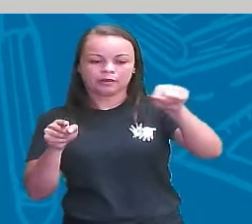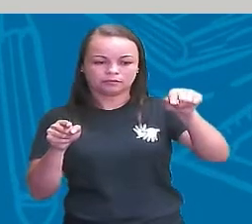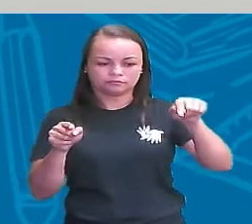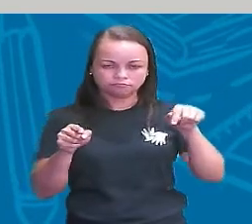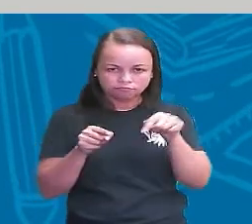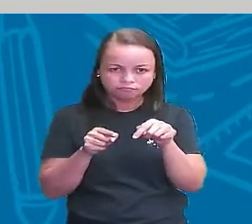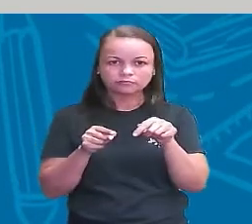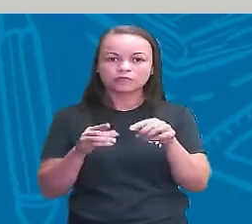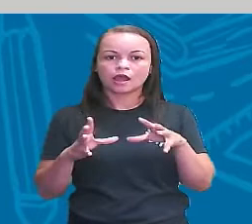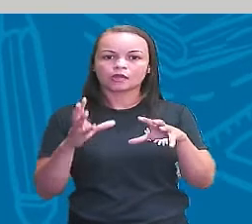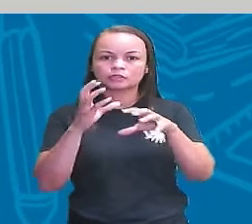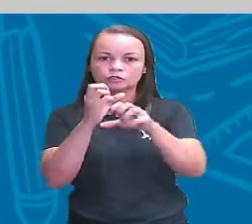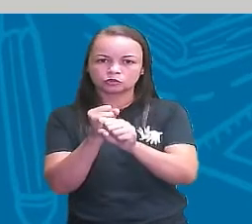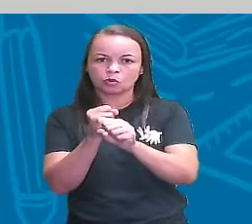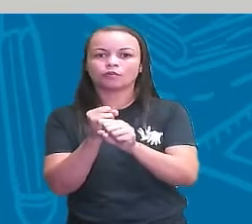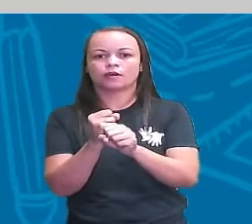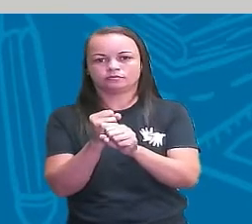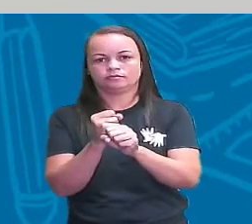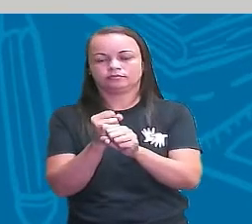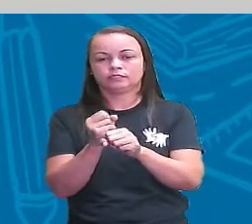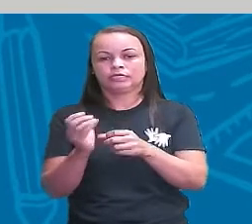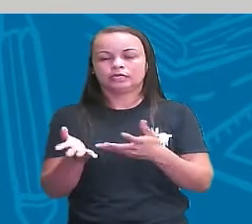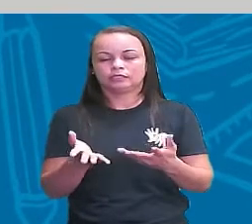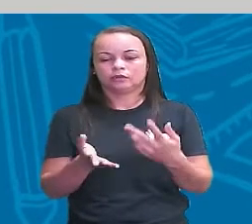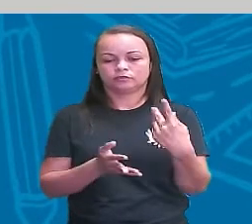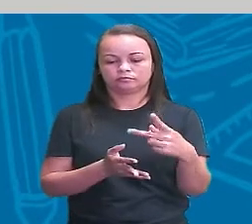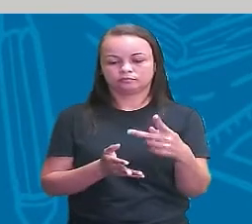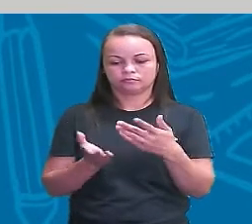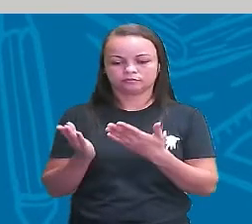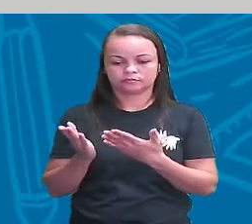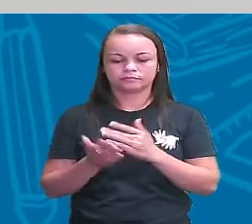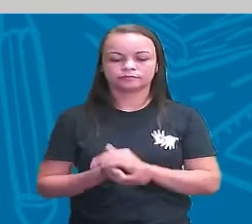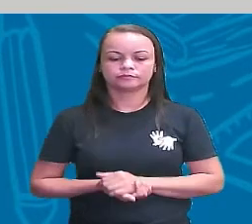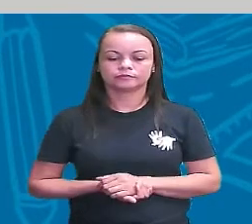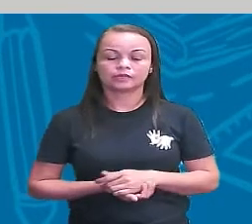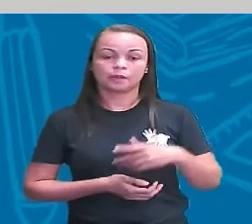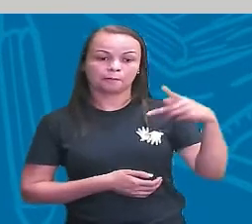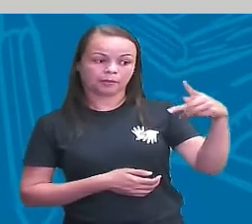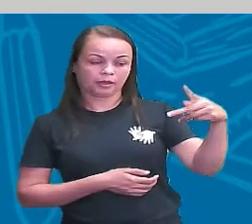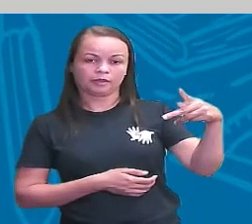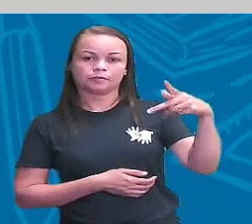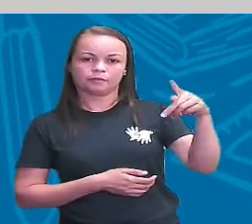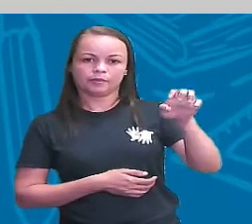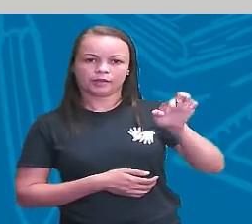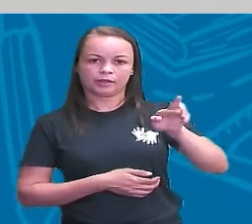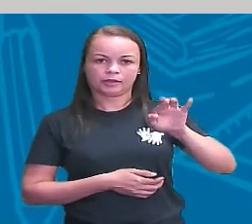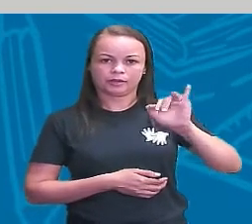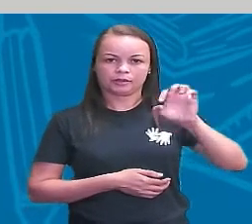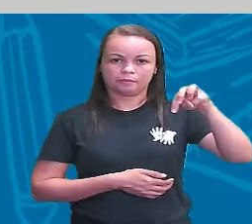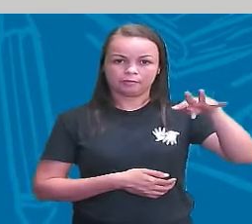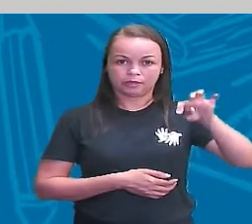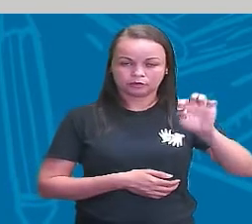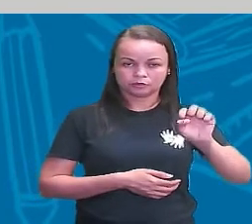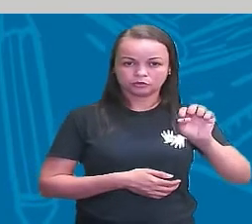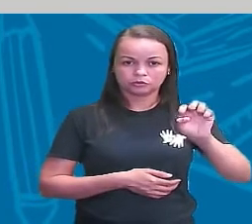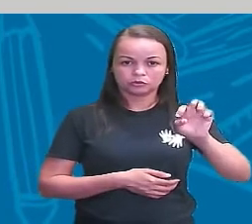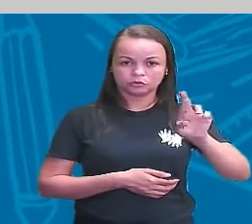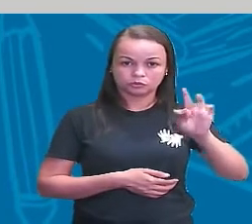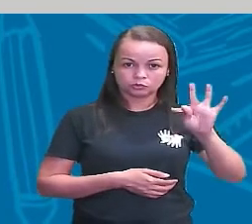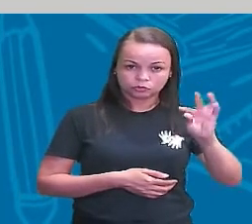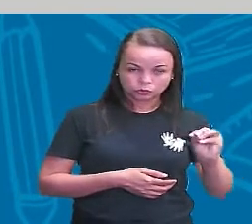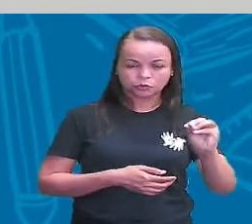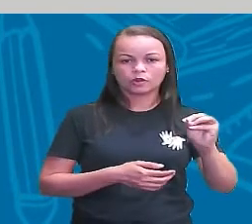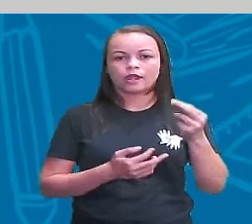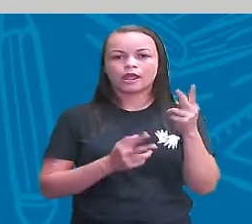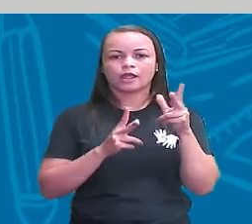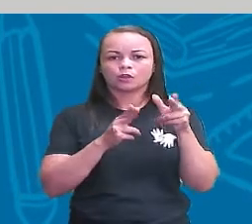os lados, tá? Então, aqui eu tenho o seguinte, ó. P de perímetro é igual a 2B. Por que 2B?